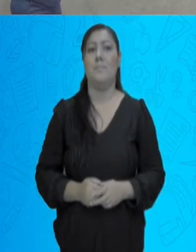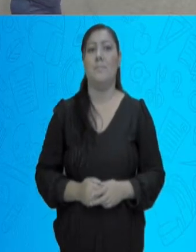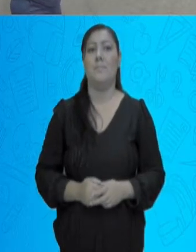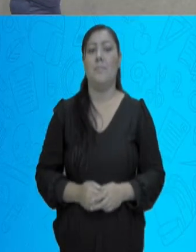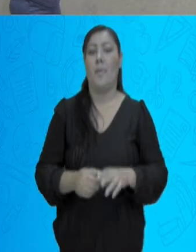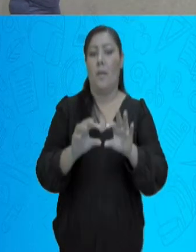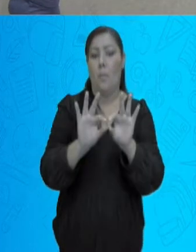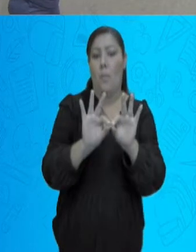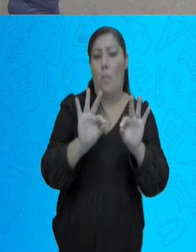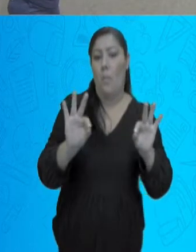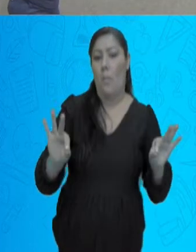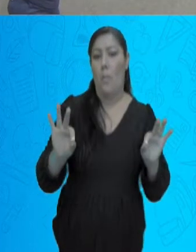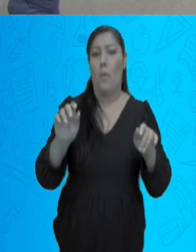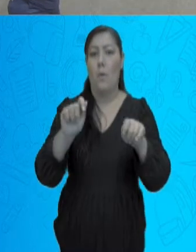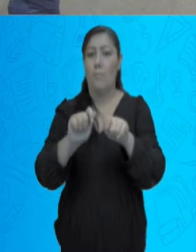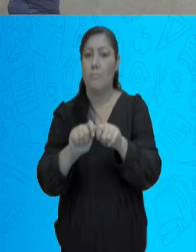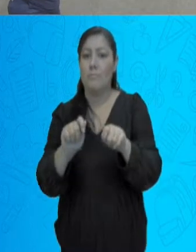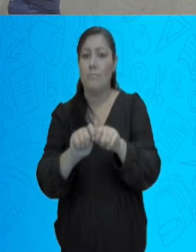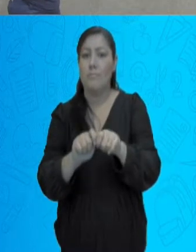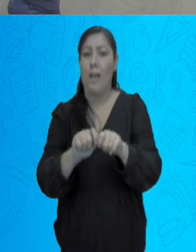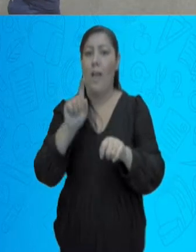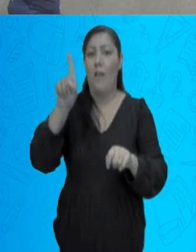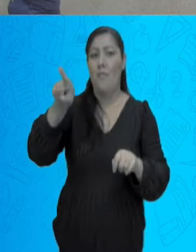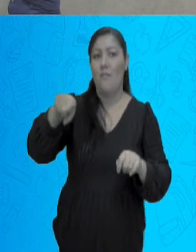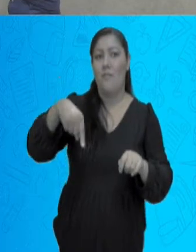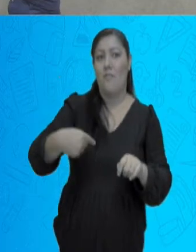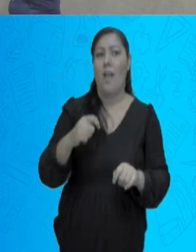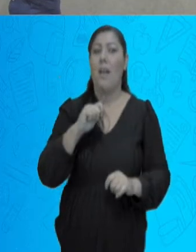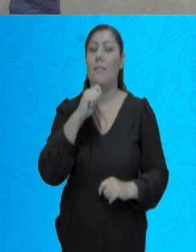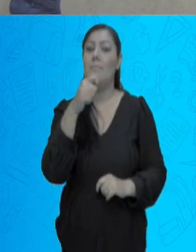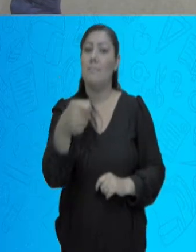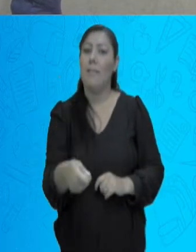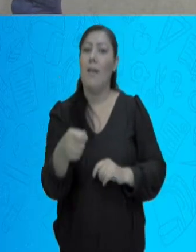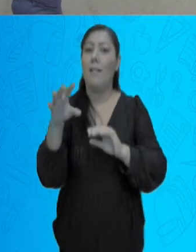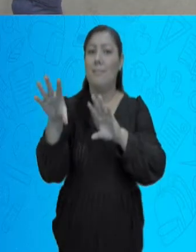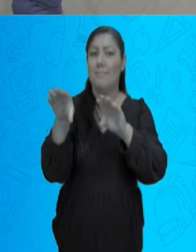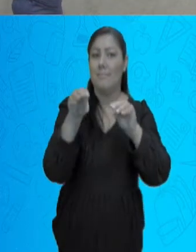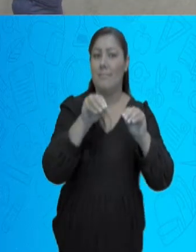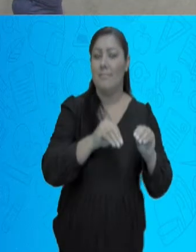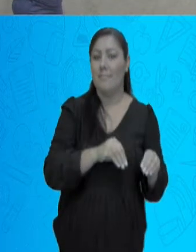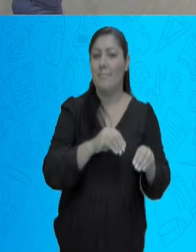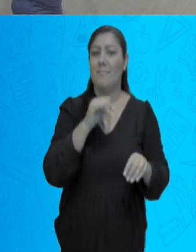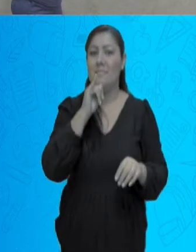Verbo medir, fazer, vir, dar, trazer, dizer.